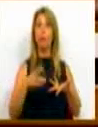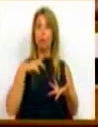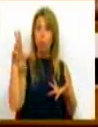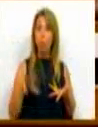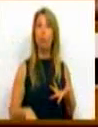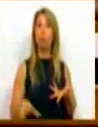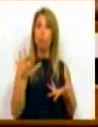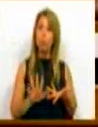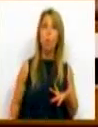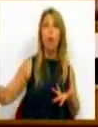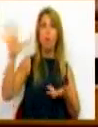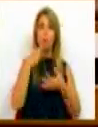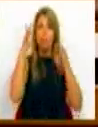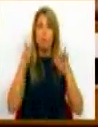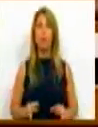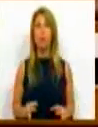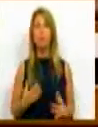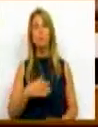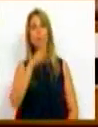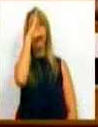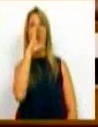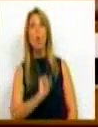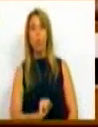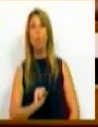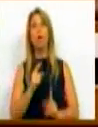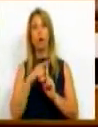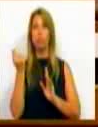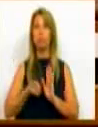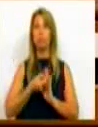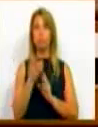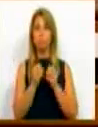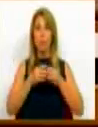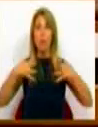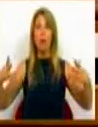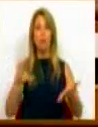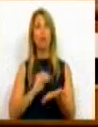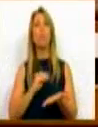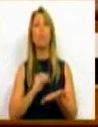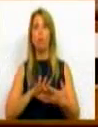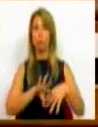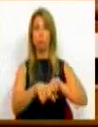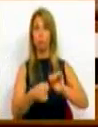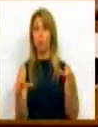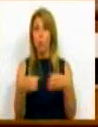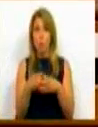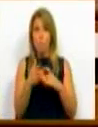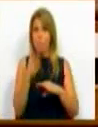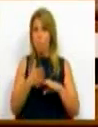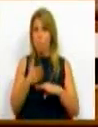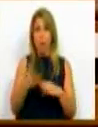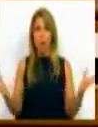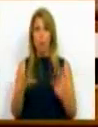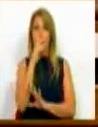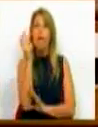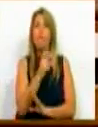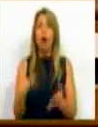Portugal inteiro. O governo multiplicou os pobres, destruiu as classes médias, debilitou os